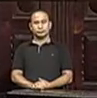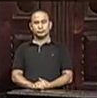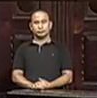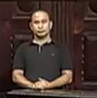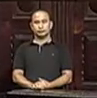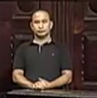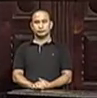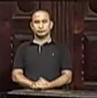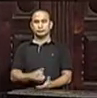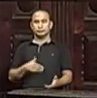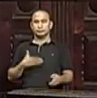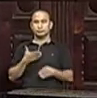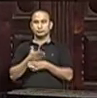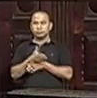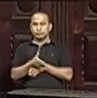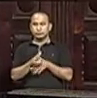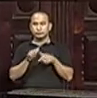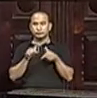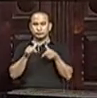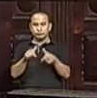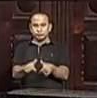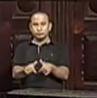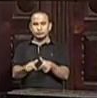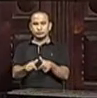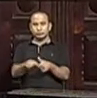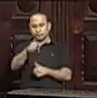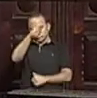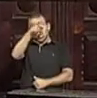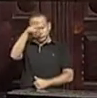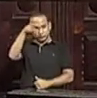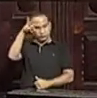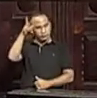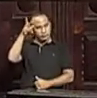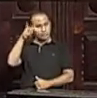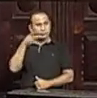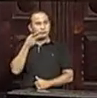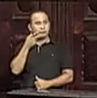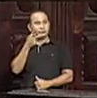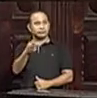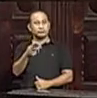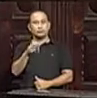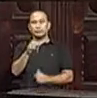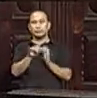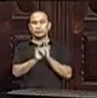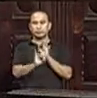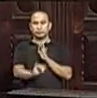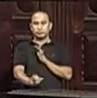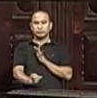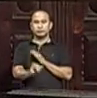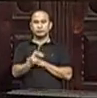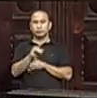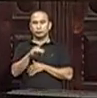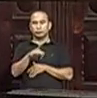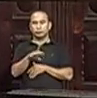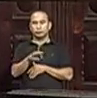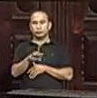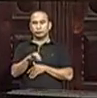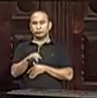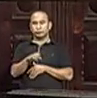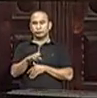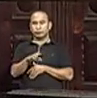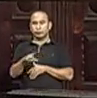entrou com uma ação civil pública considerando a lei